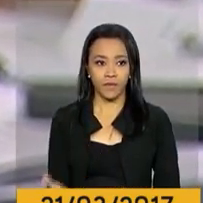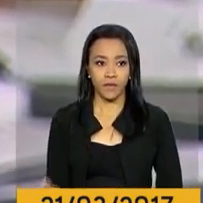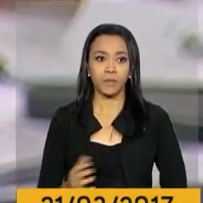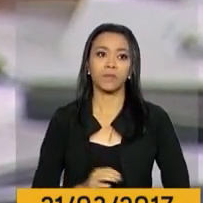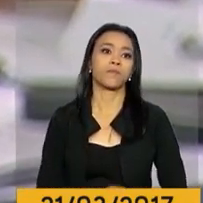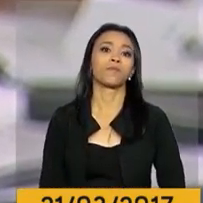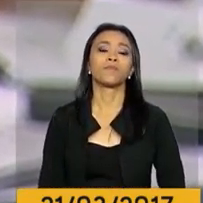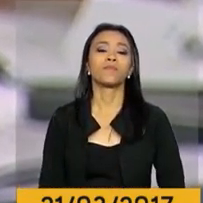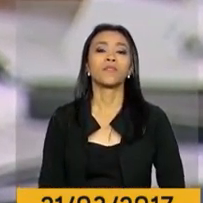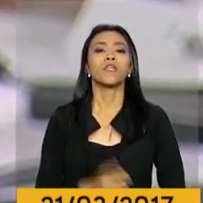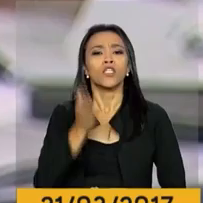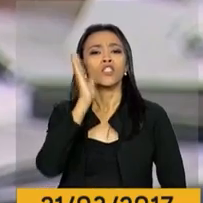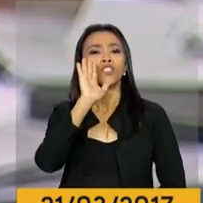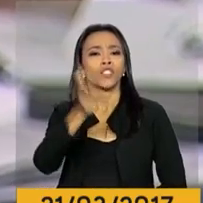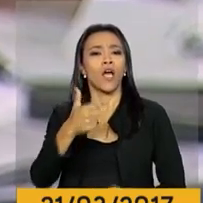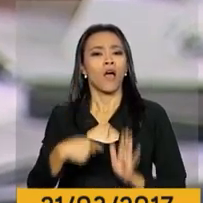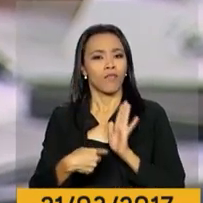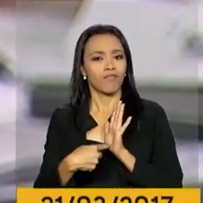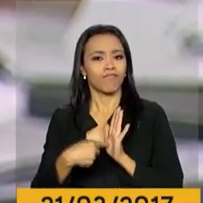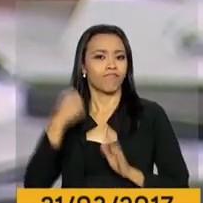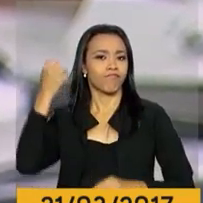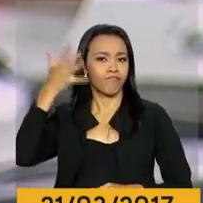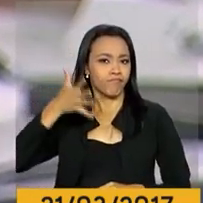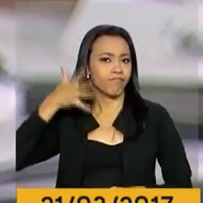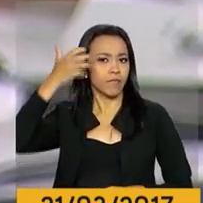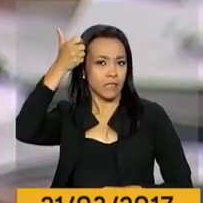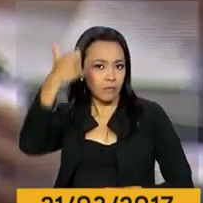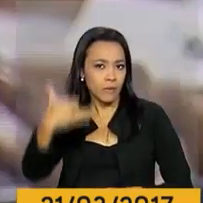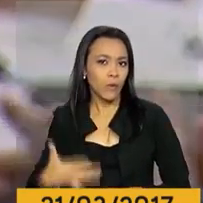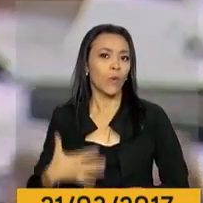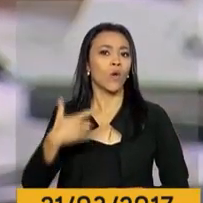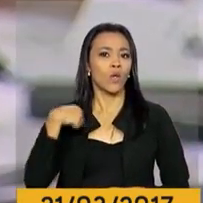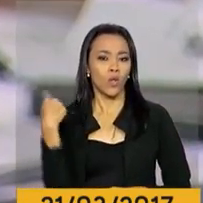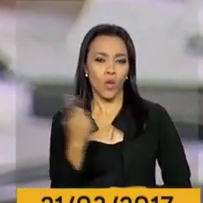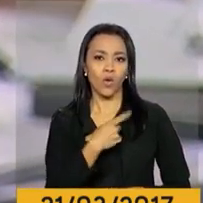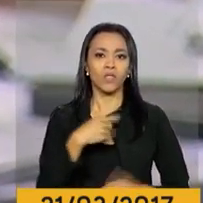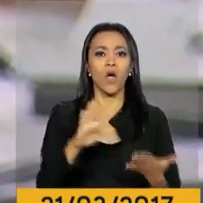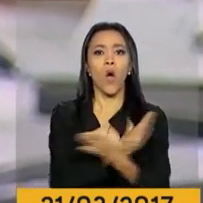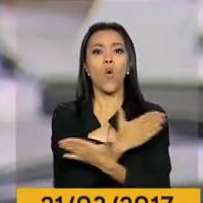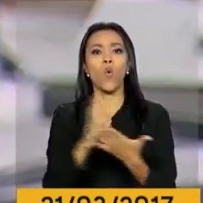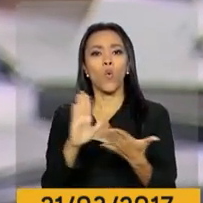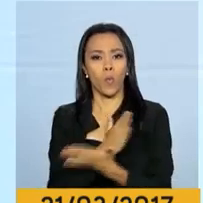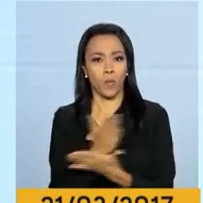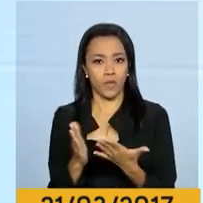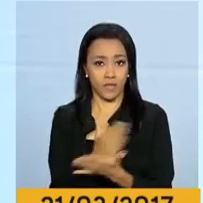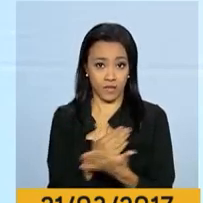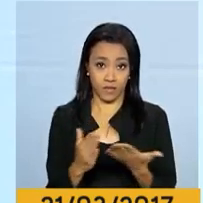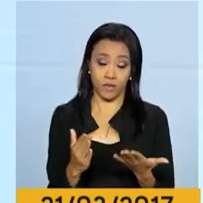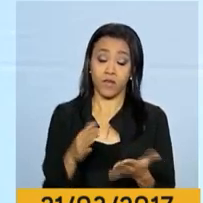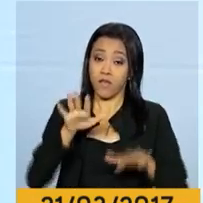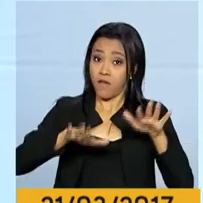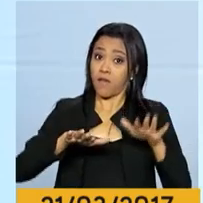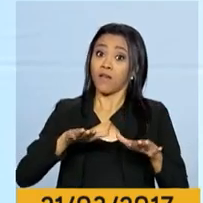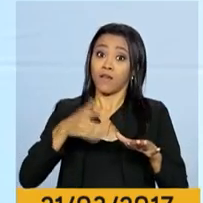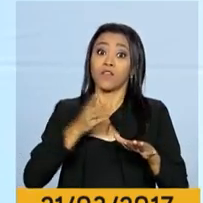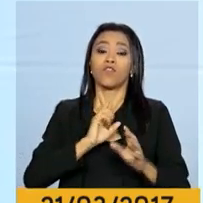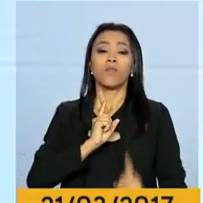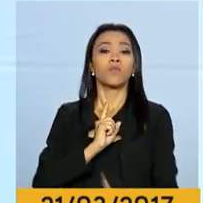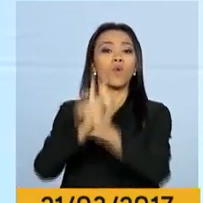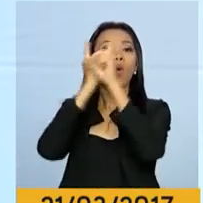ela salientou na sua fala, nós já estivemos algumas vezes a seu convite no Conselho das Américas em Nova